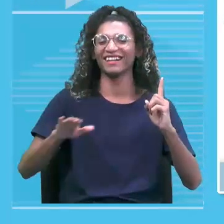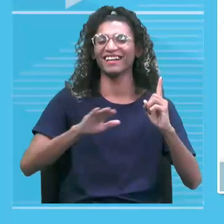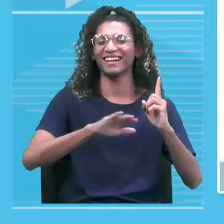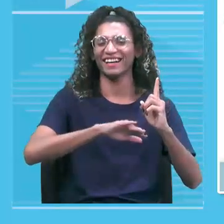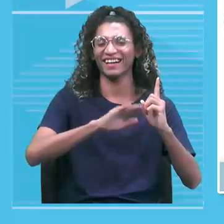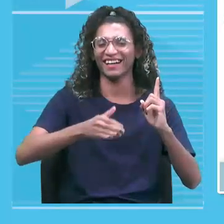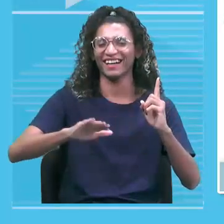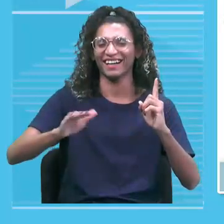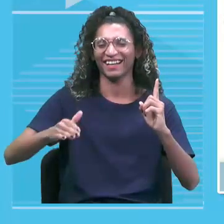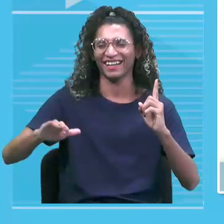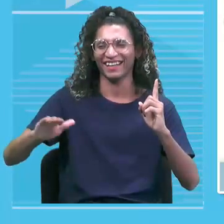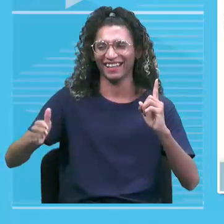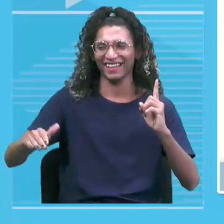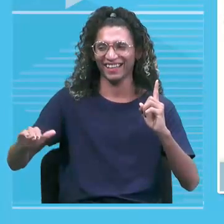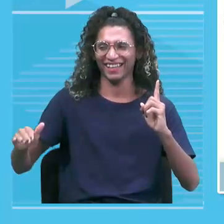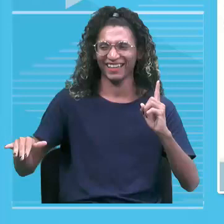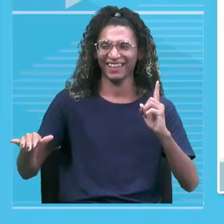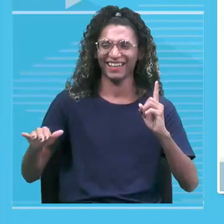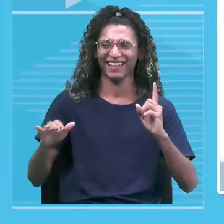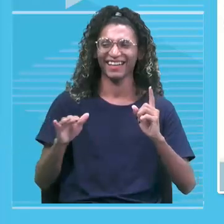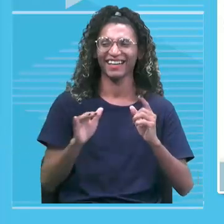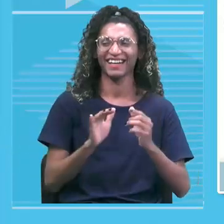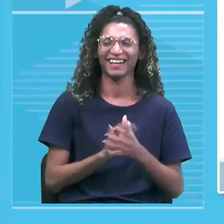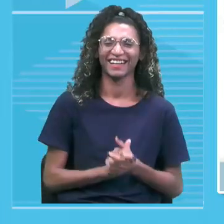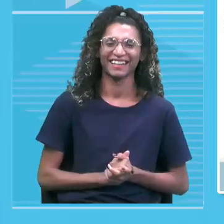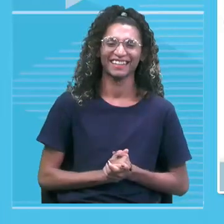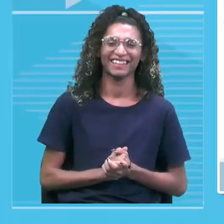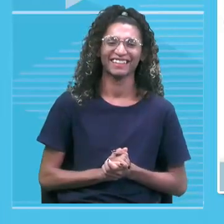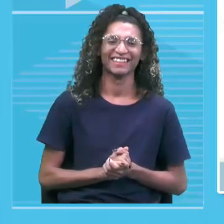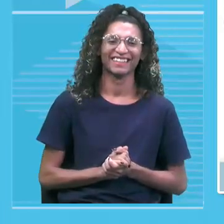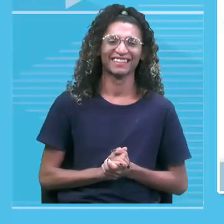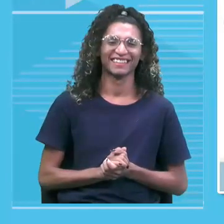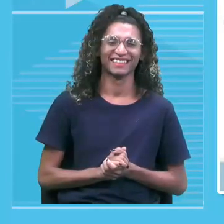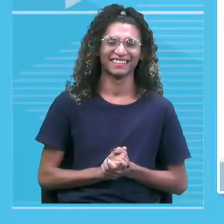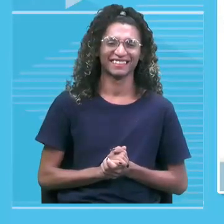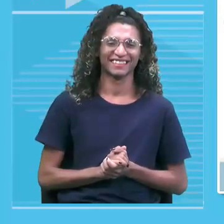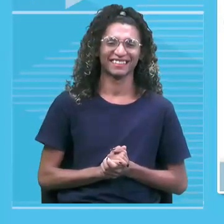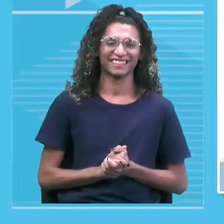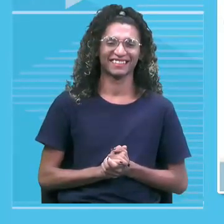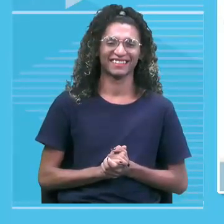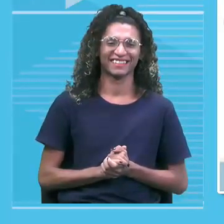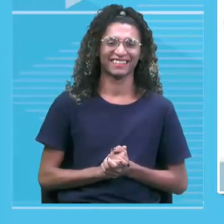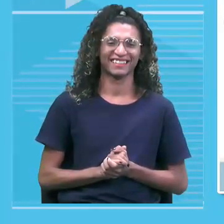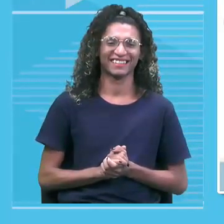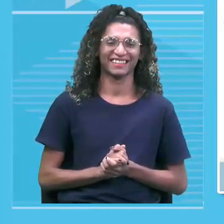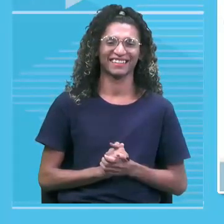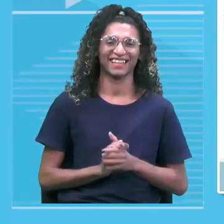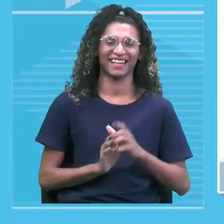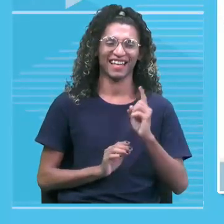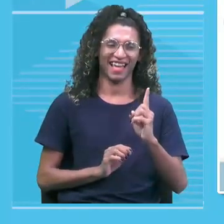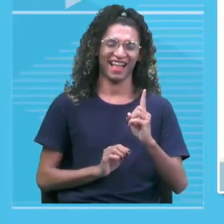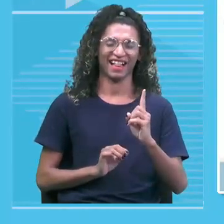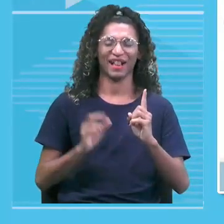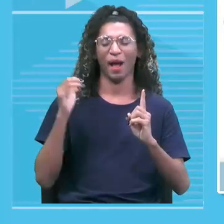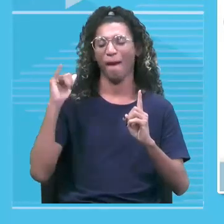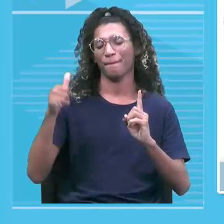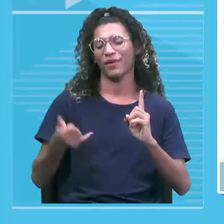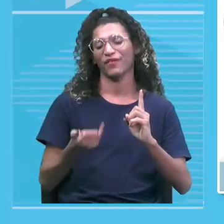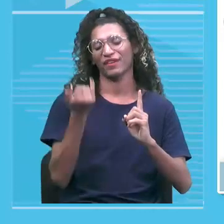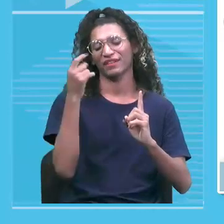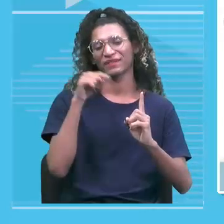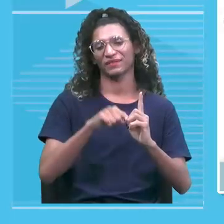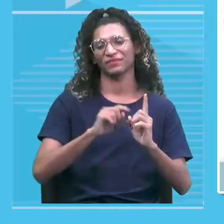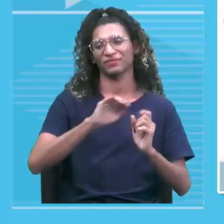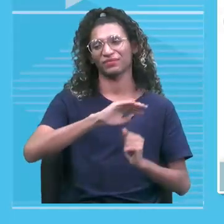Rosinha antes que entra na semana que vem e aí ela tá lá no mar curtindo as ondas